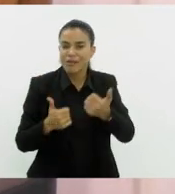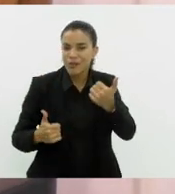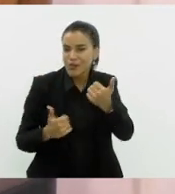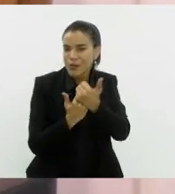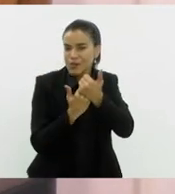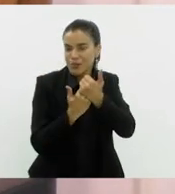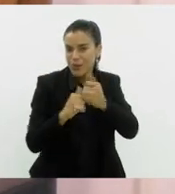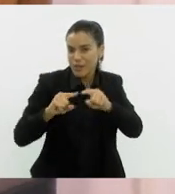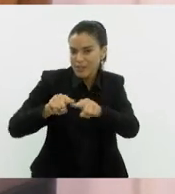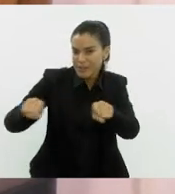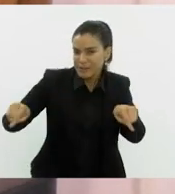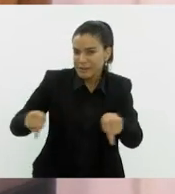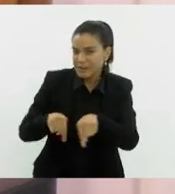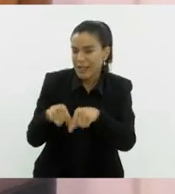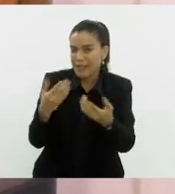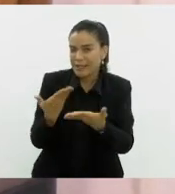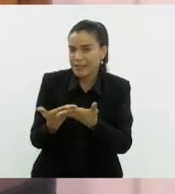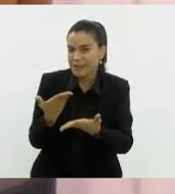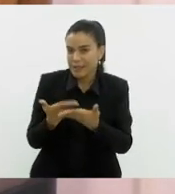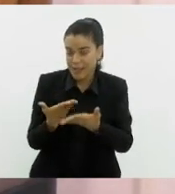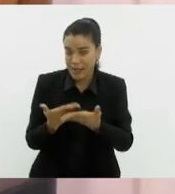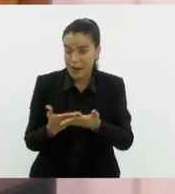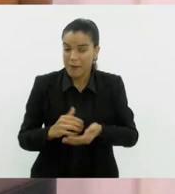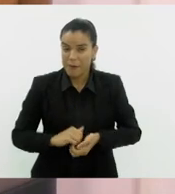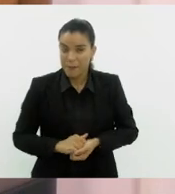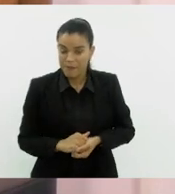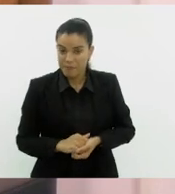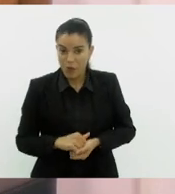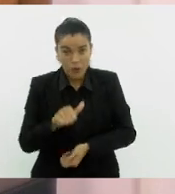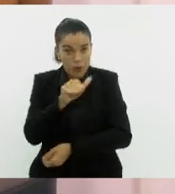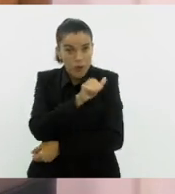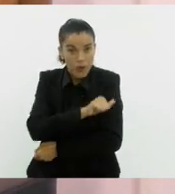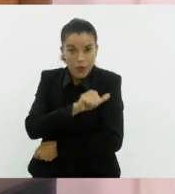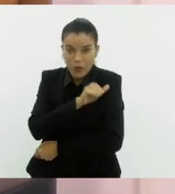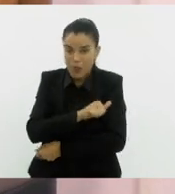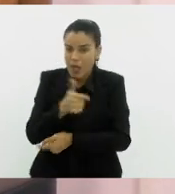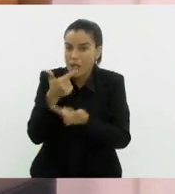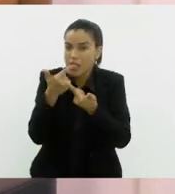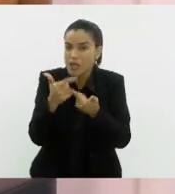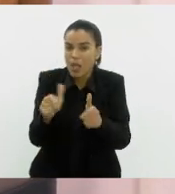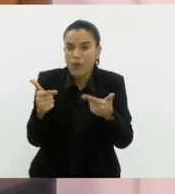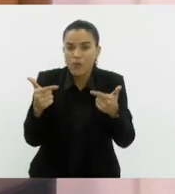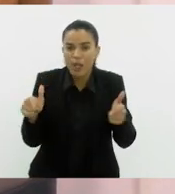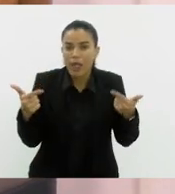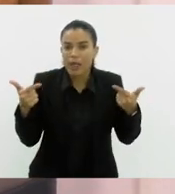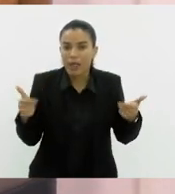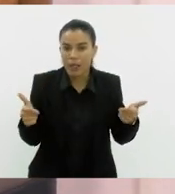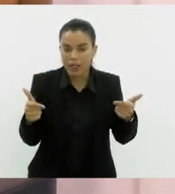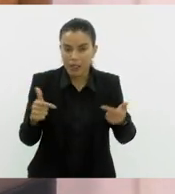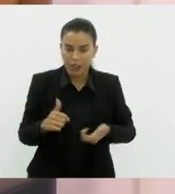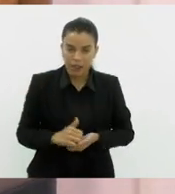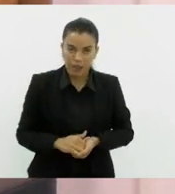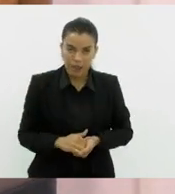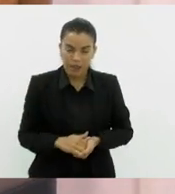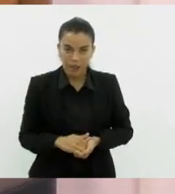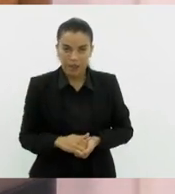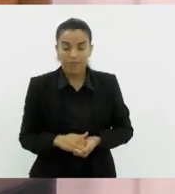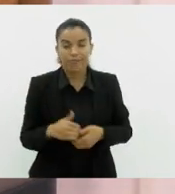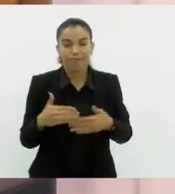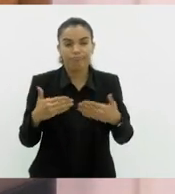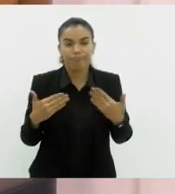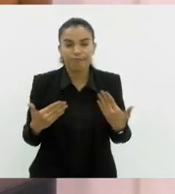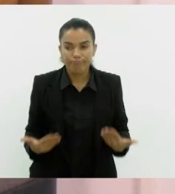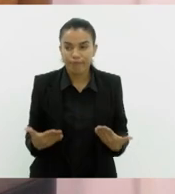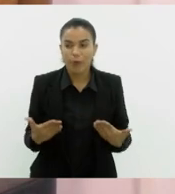tem que ter para a criança atípica, que o Rio de Janeiro não fornece. Então,